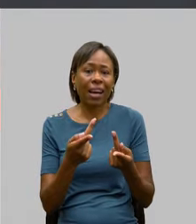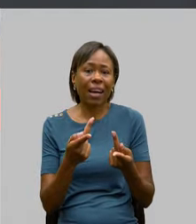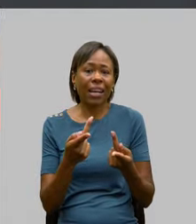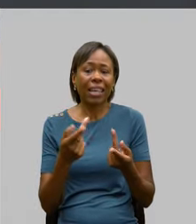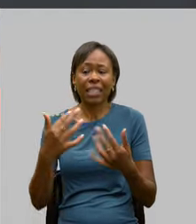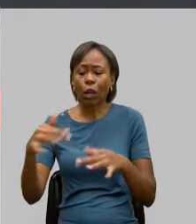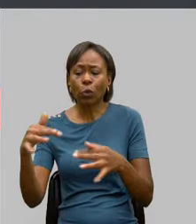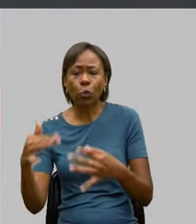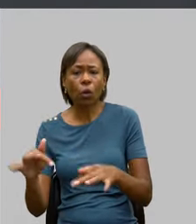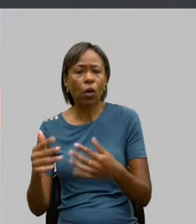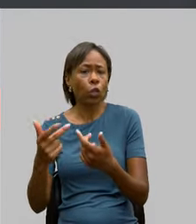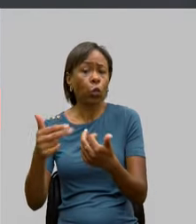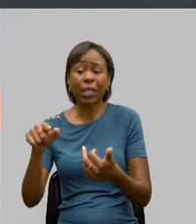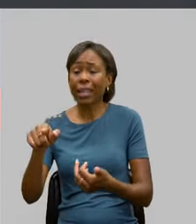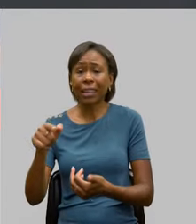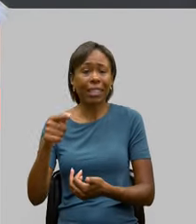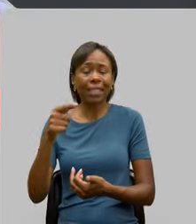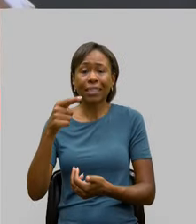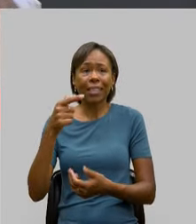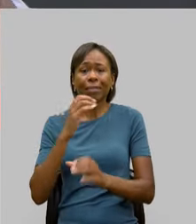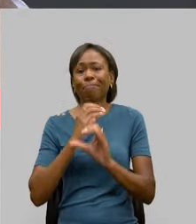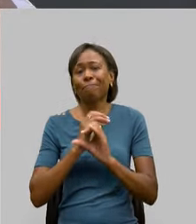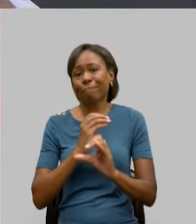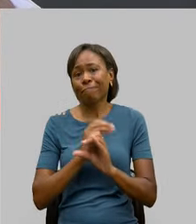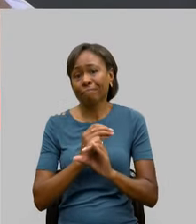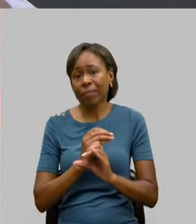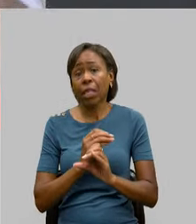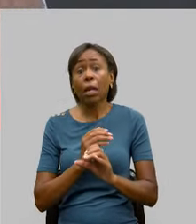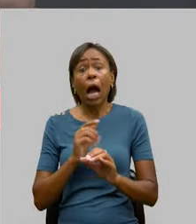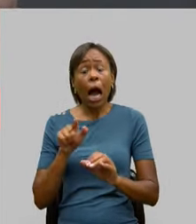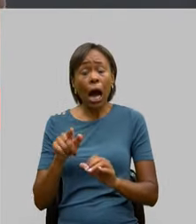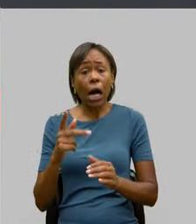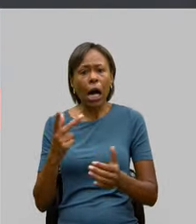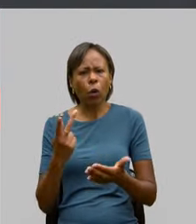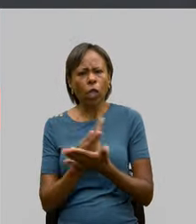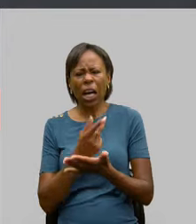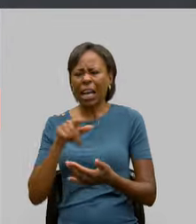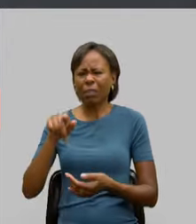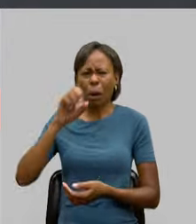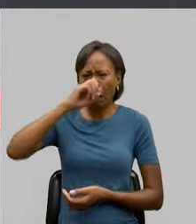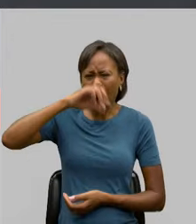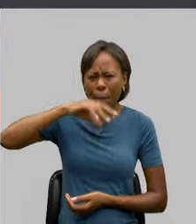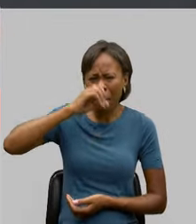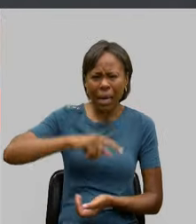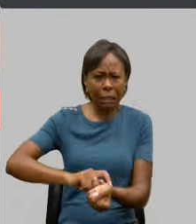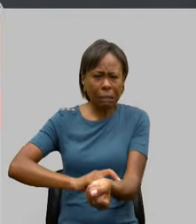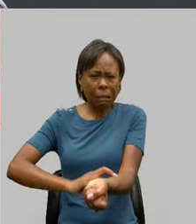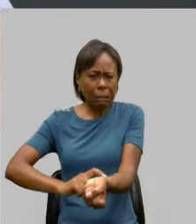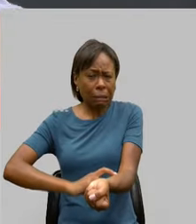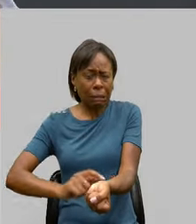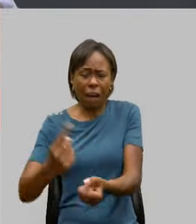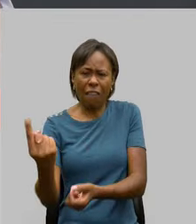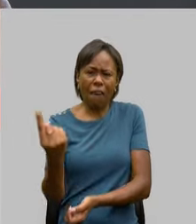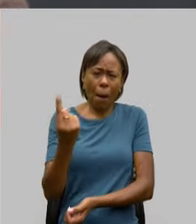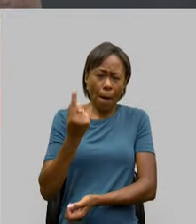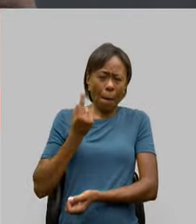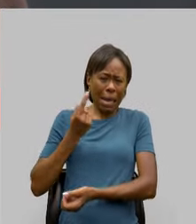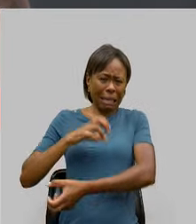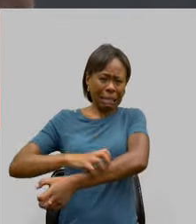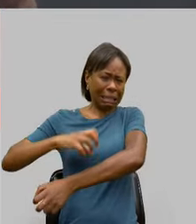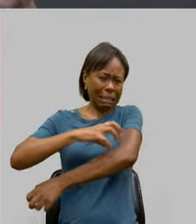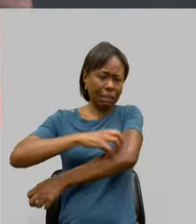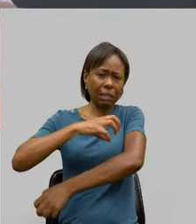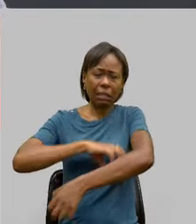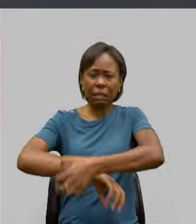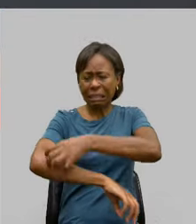dor e aí ele tinha umas crises de agressividade vinha para cima de mim ele arrancava os pedaços do meus braços com